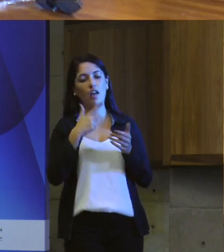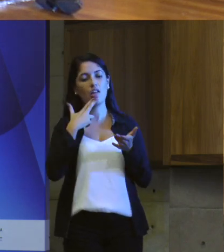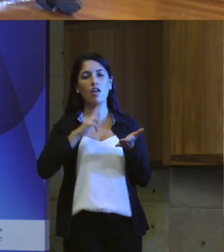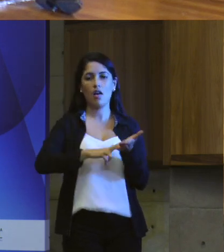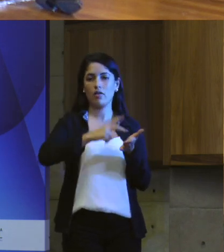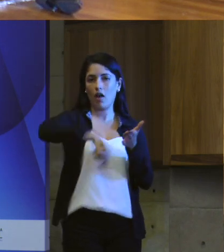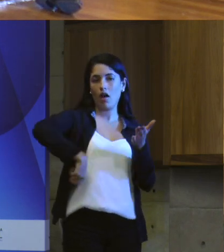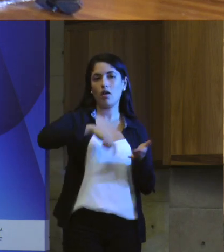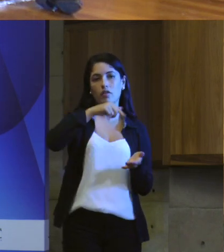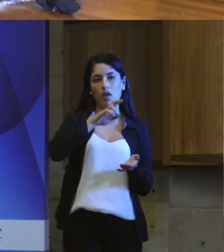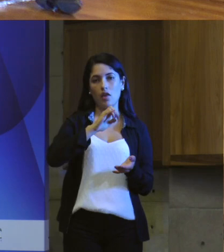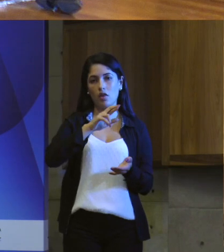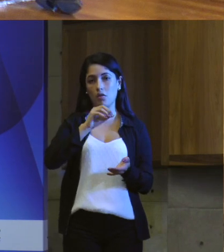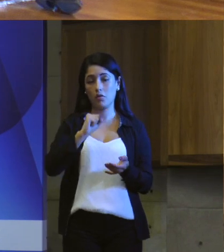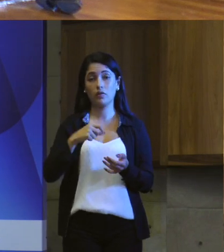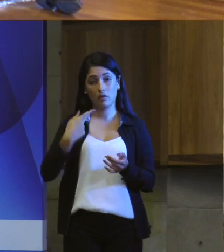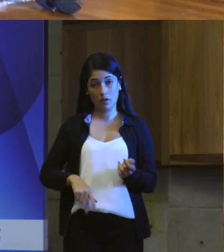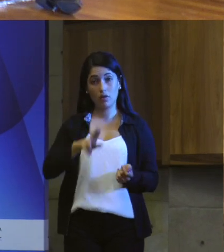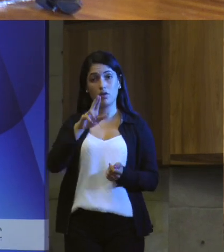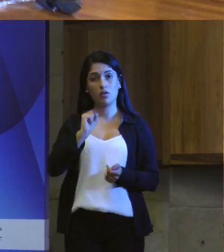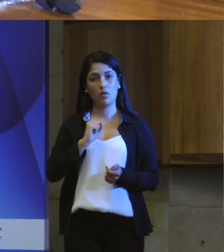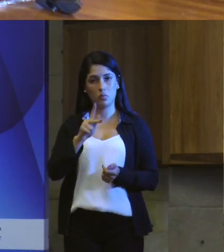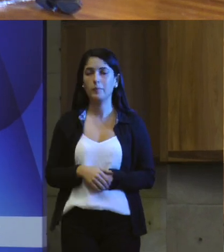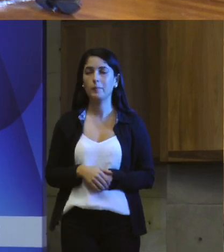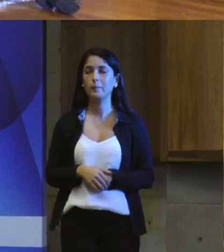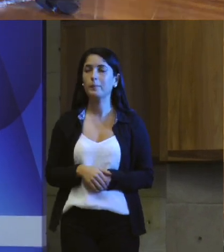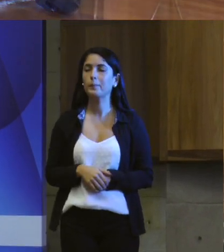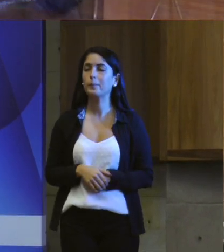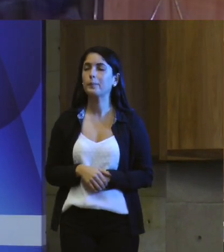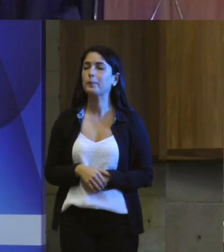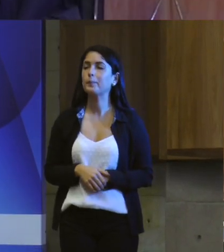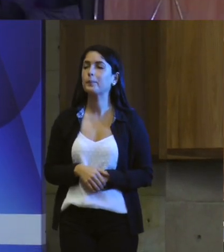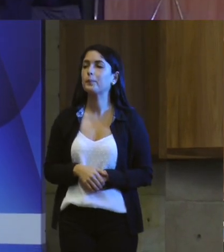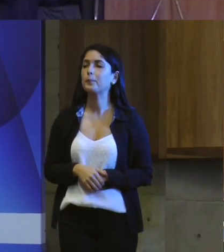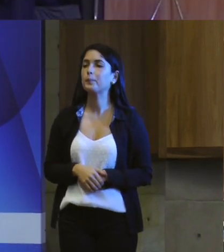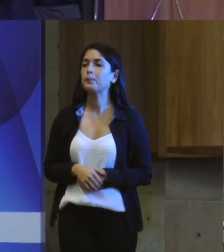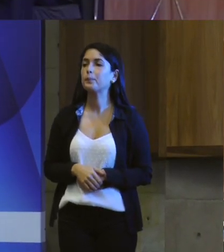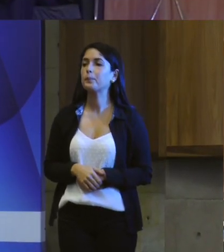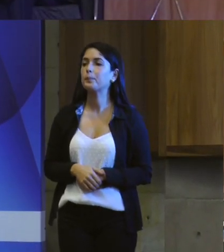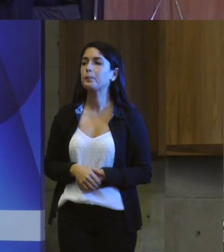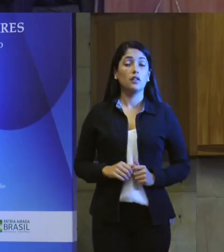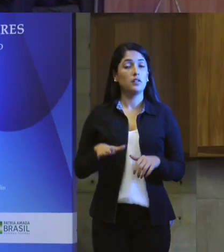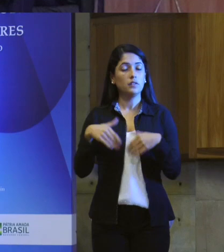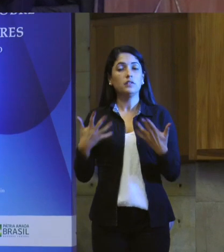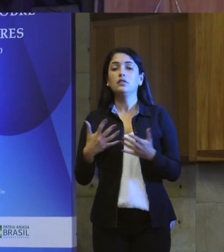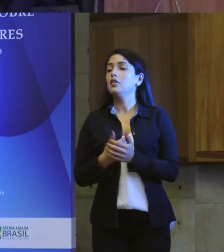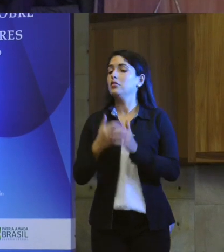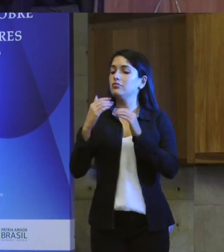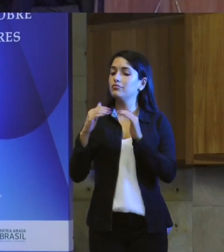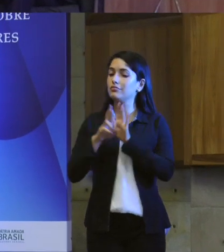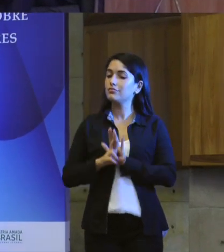né é da usp da escola superior de agricultura luiz de queiroz a então o